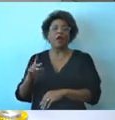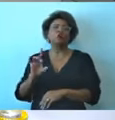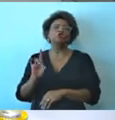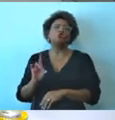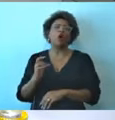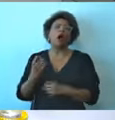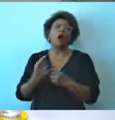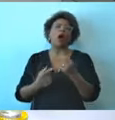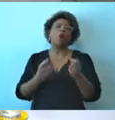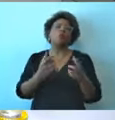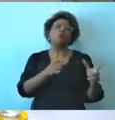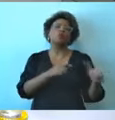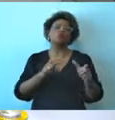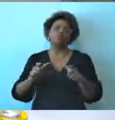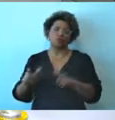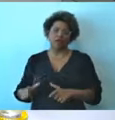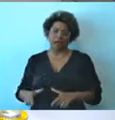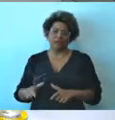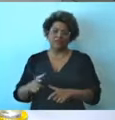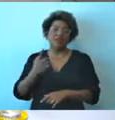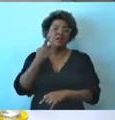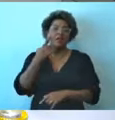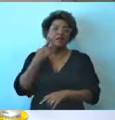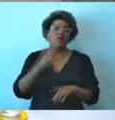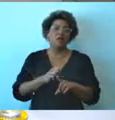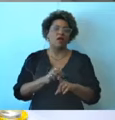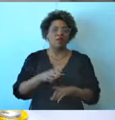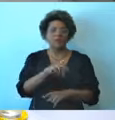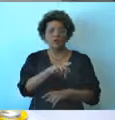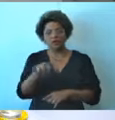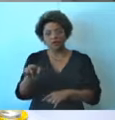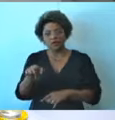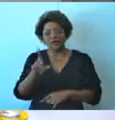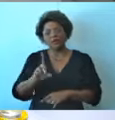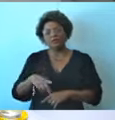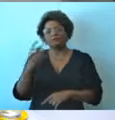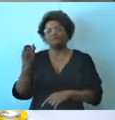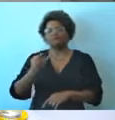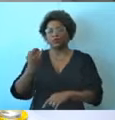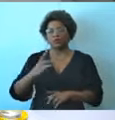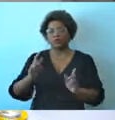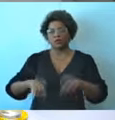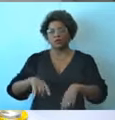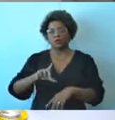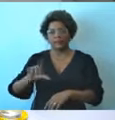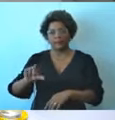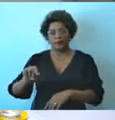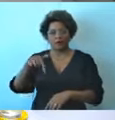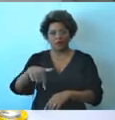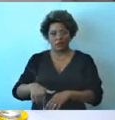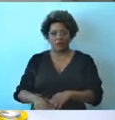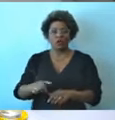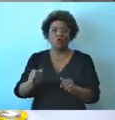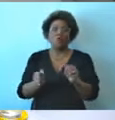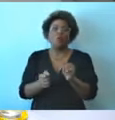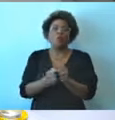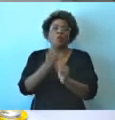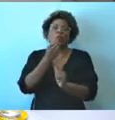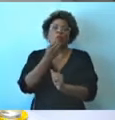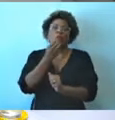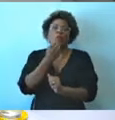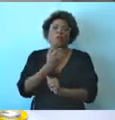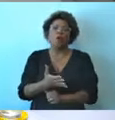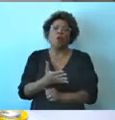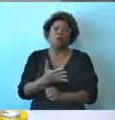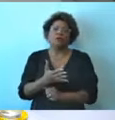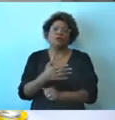de vocês, para além disso, também é muito importante para que a gente possa sair daqui dessa reunião elaborando boas políticas públicas que atendam